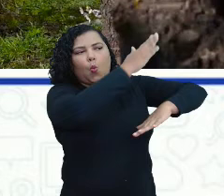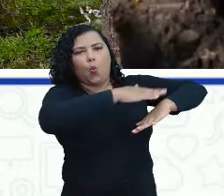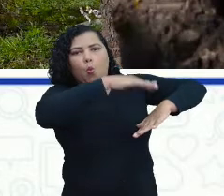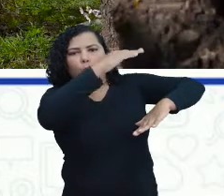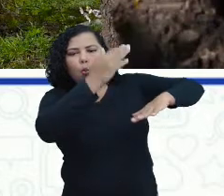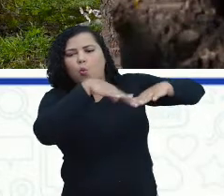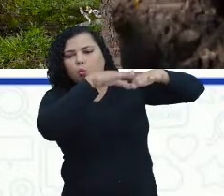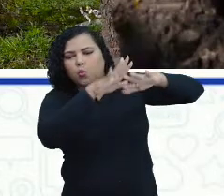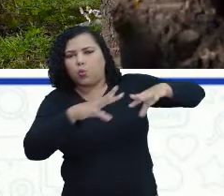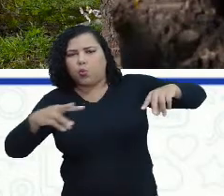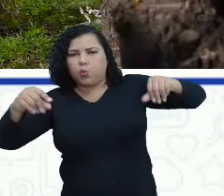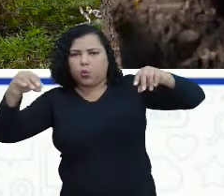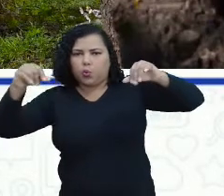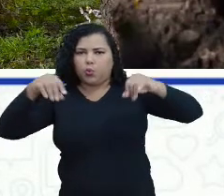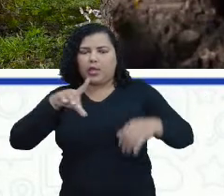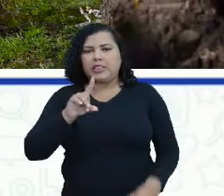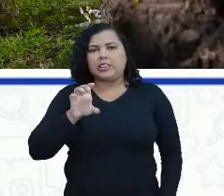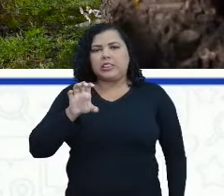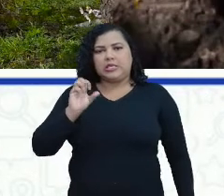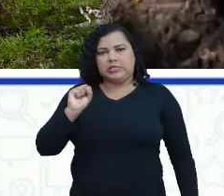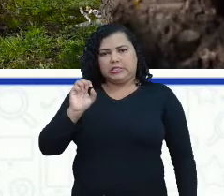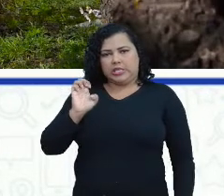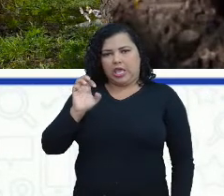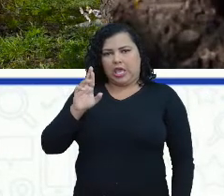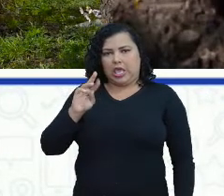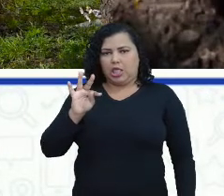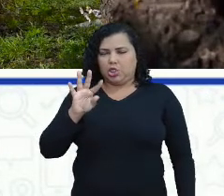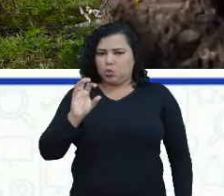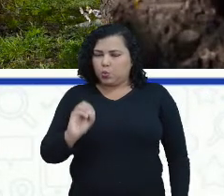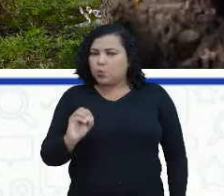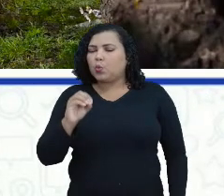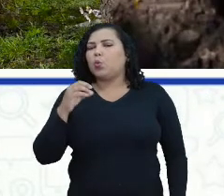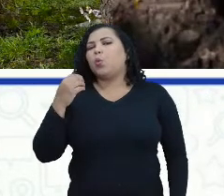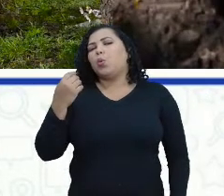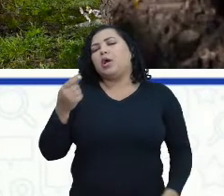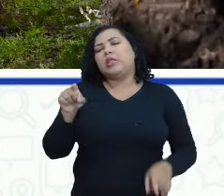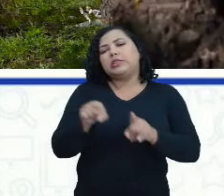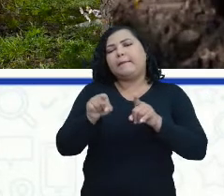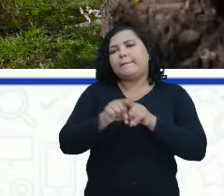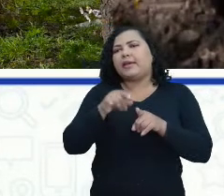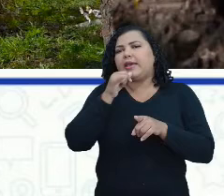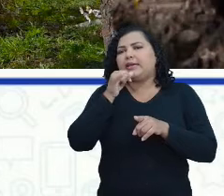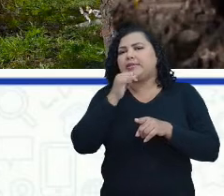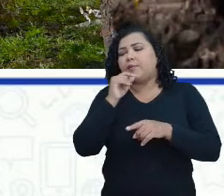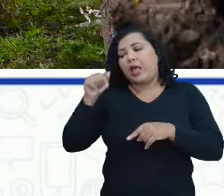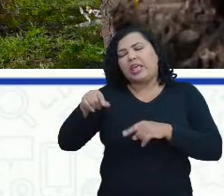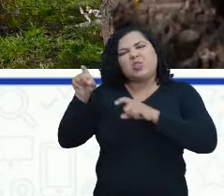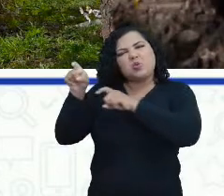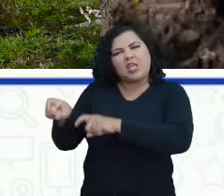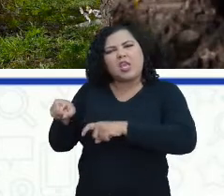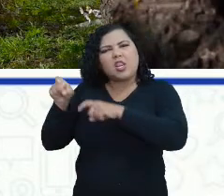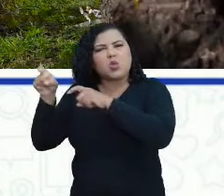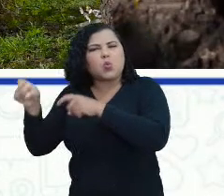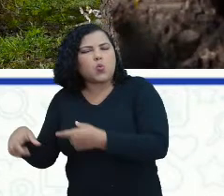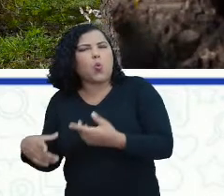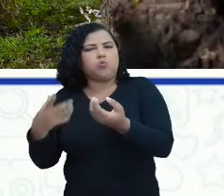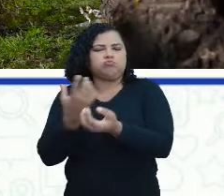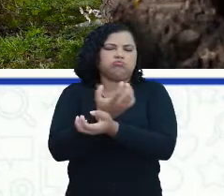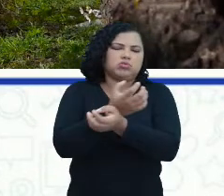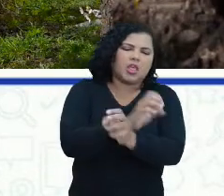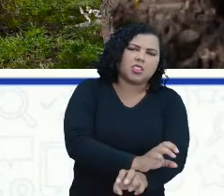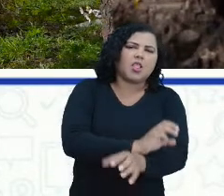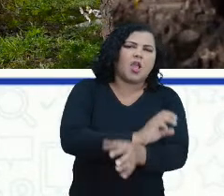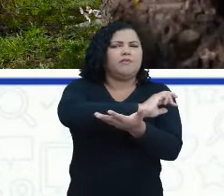no Polo Norte, né, na Caatinga, aqui na nossa Caatinga, né, nas estepes,